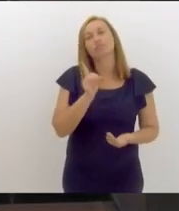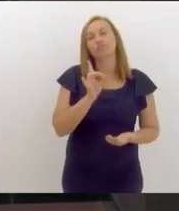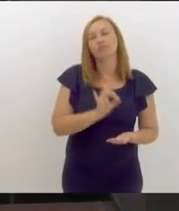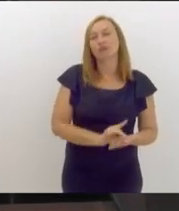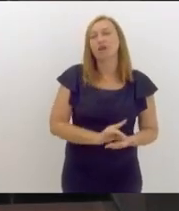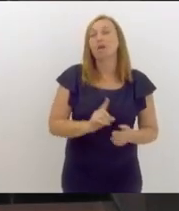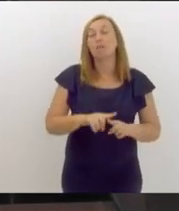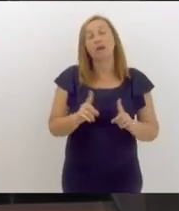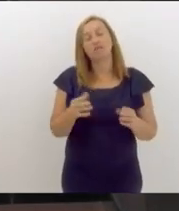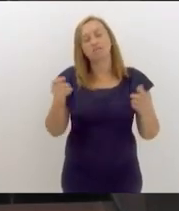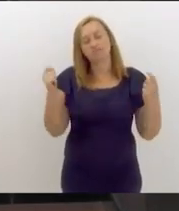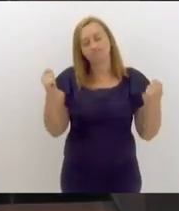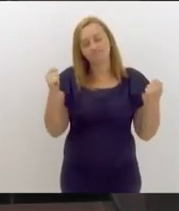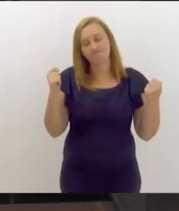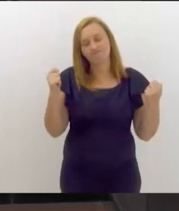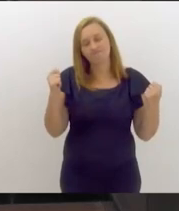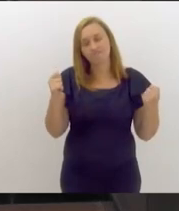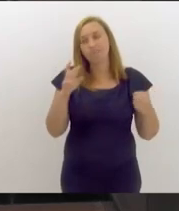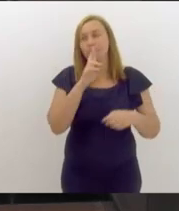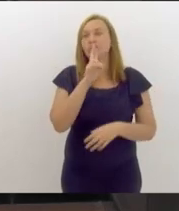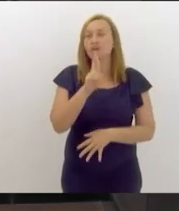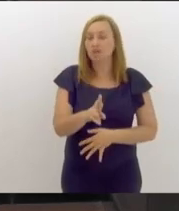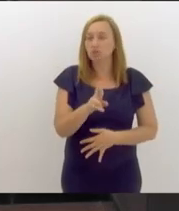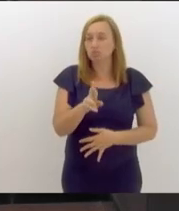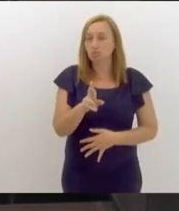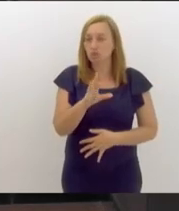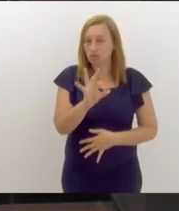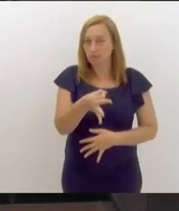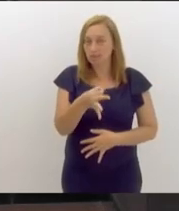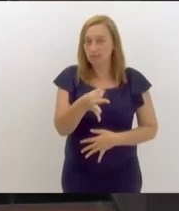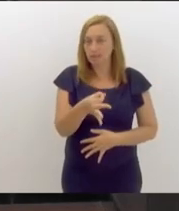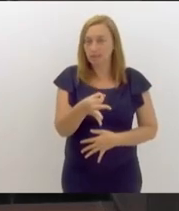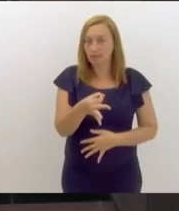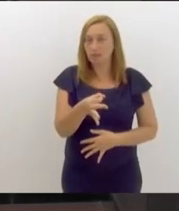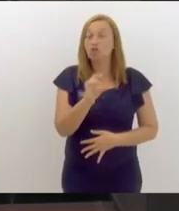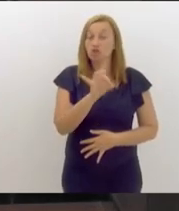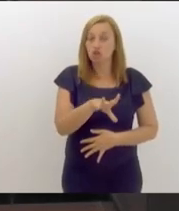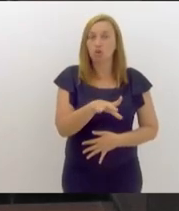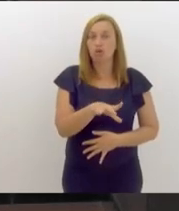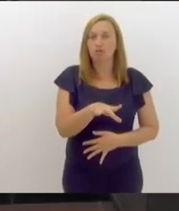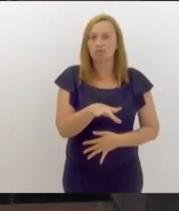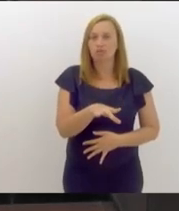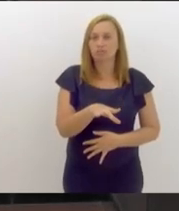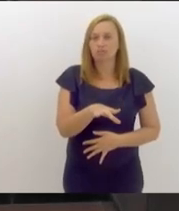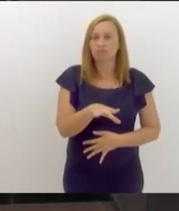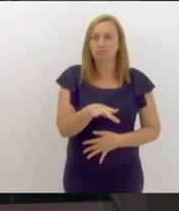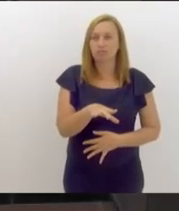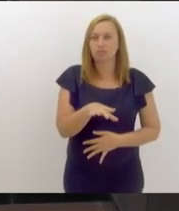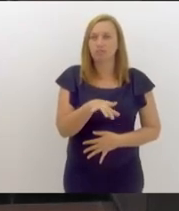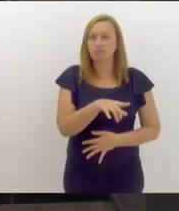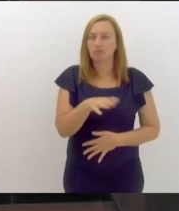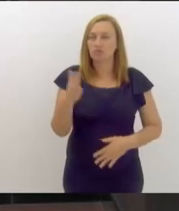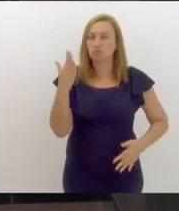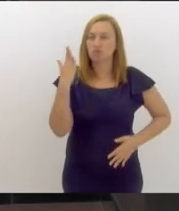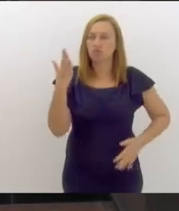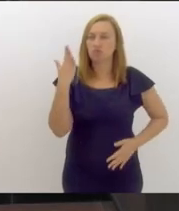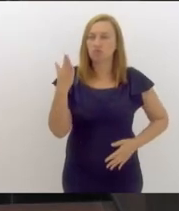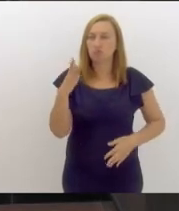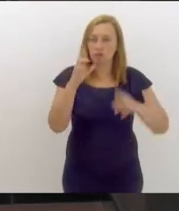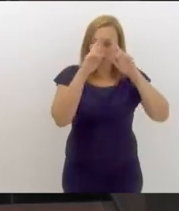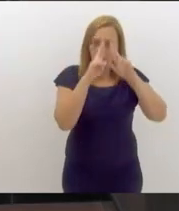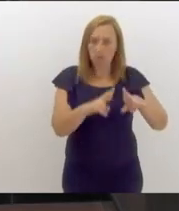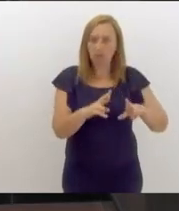Espero que a resposta venha a altura pois só assim que ele respeitam é na bala